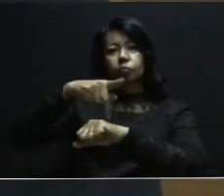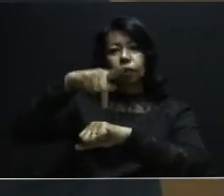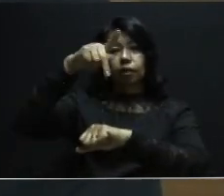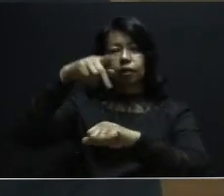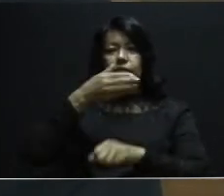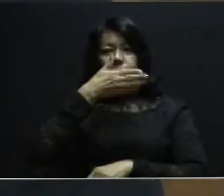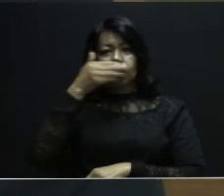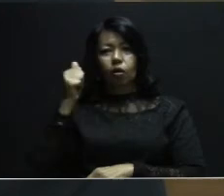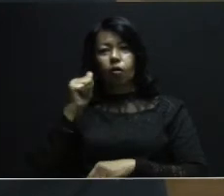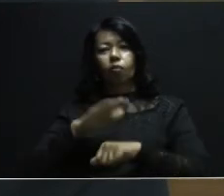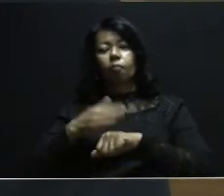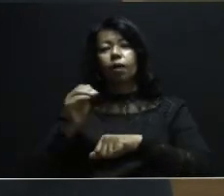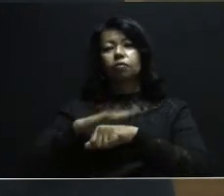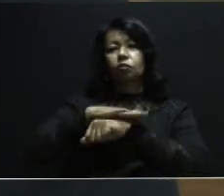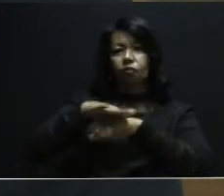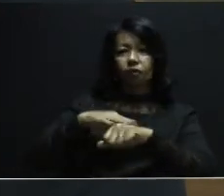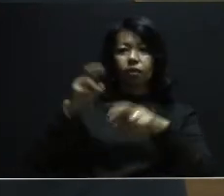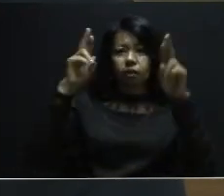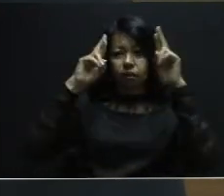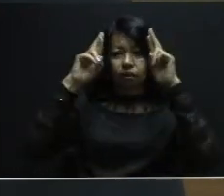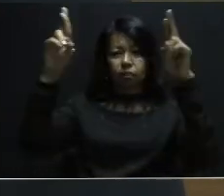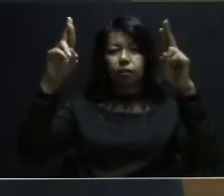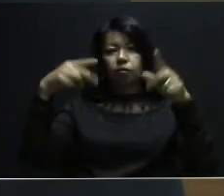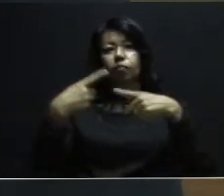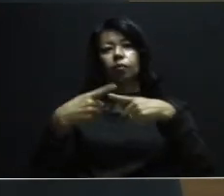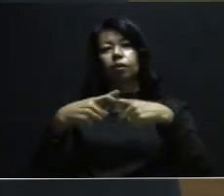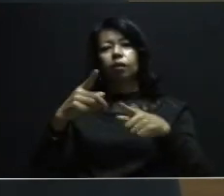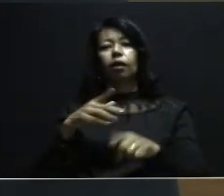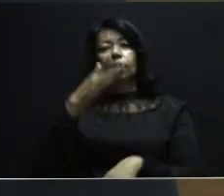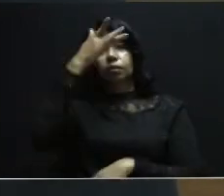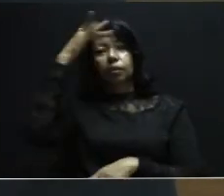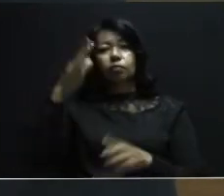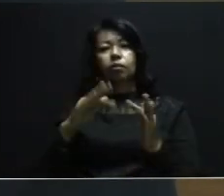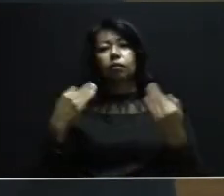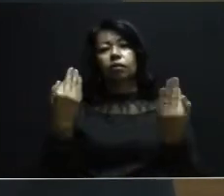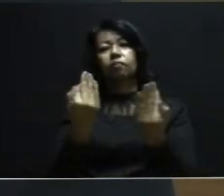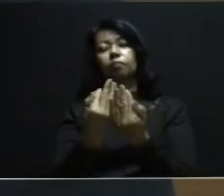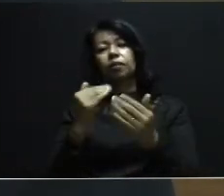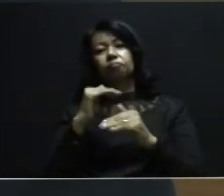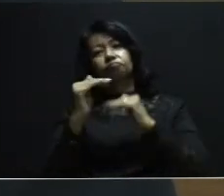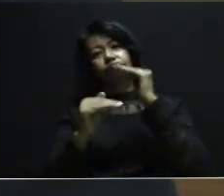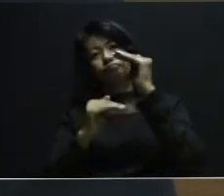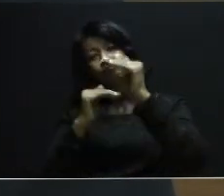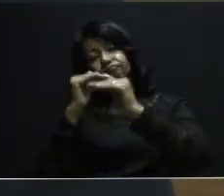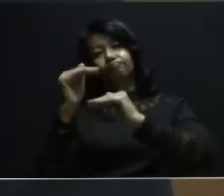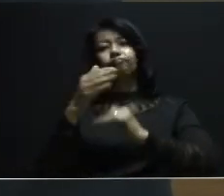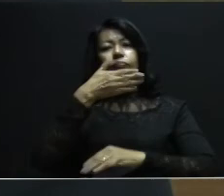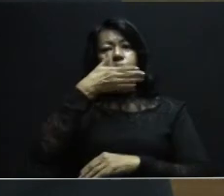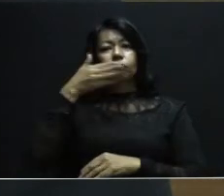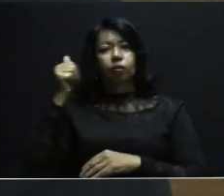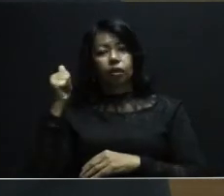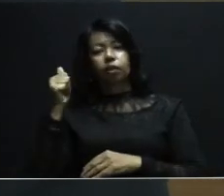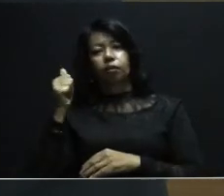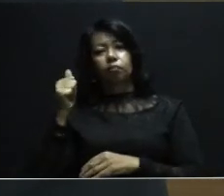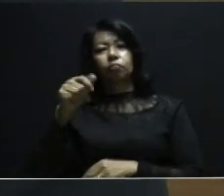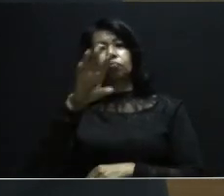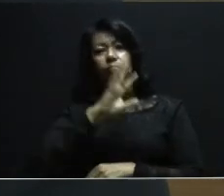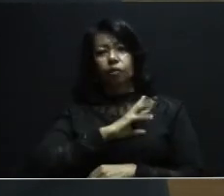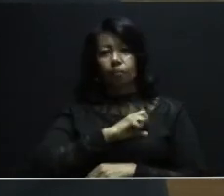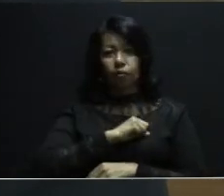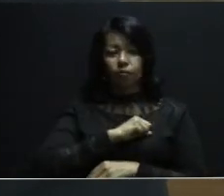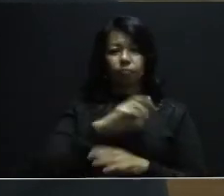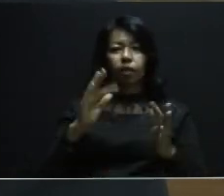mais diálogo, mais respeito, porque as pessoas na família vão crescendo em humanização. Como diz o Papa Francisco,